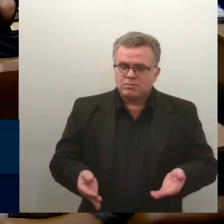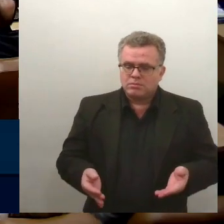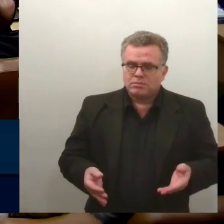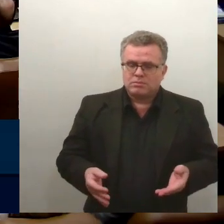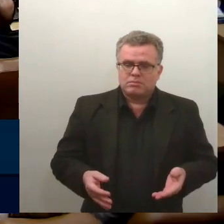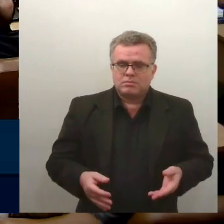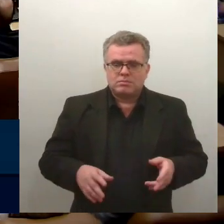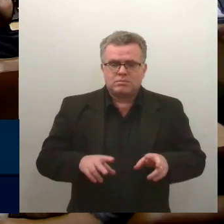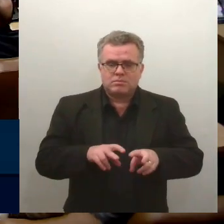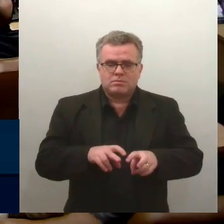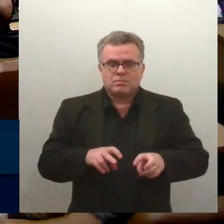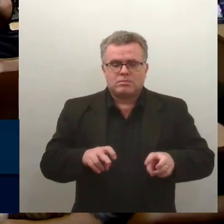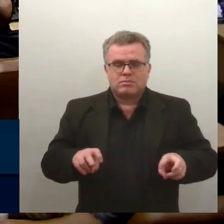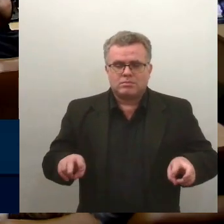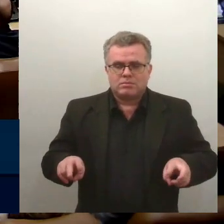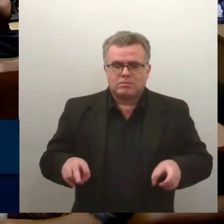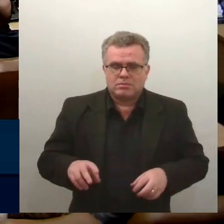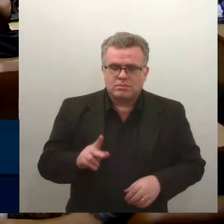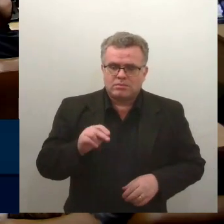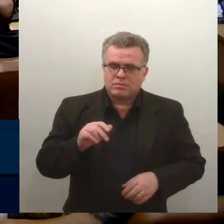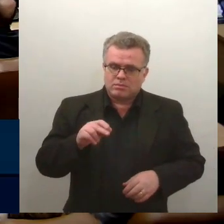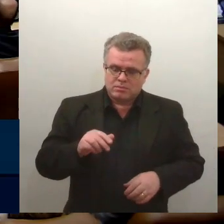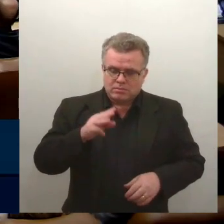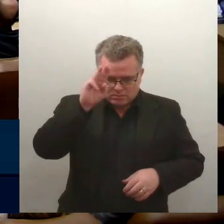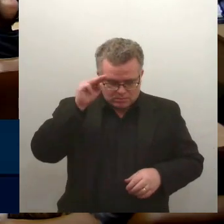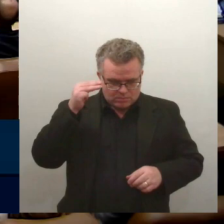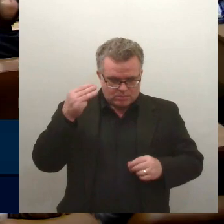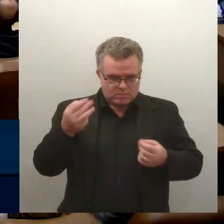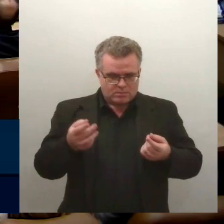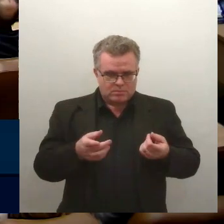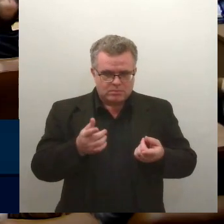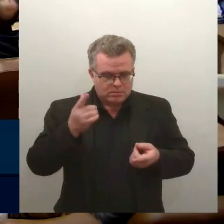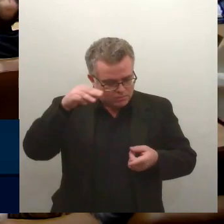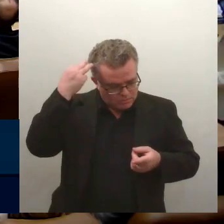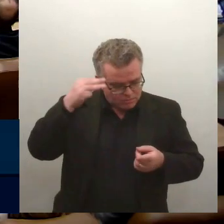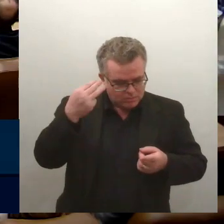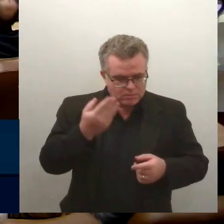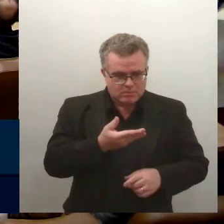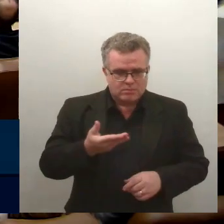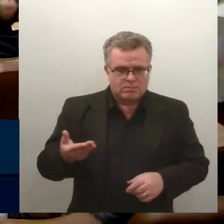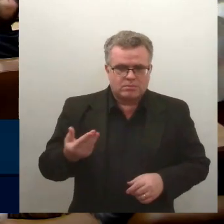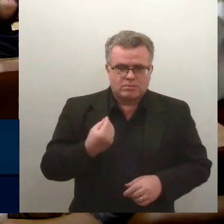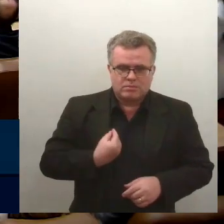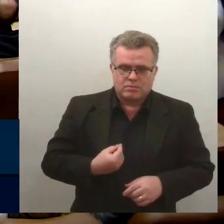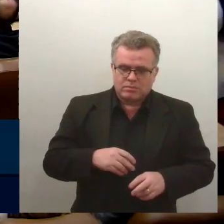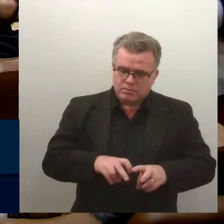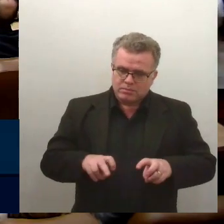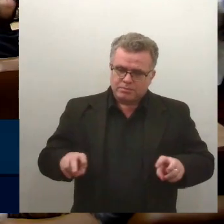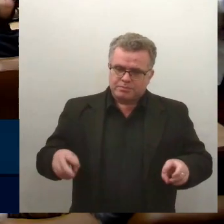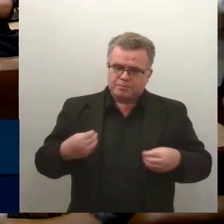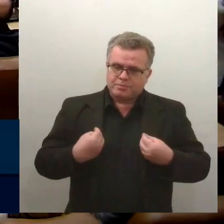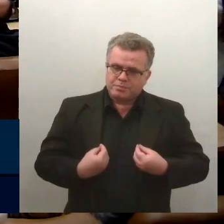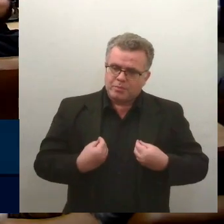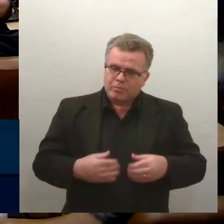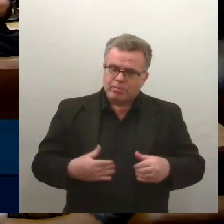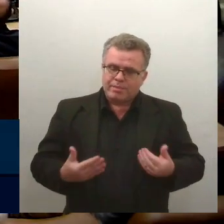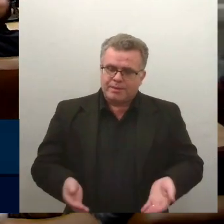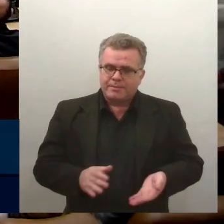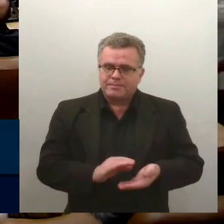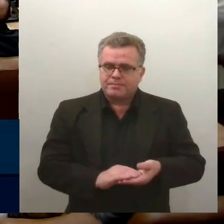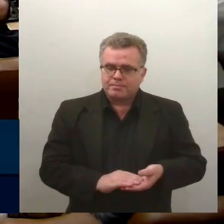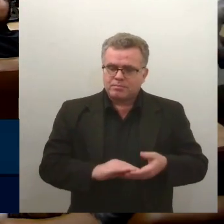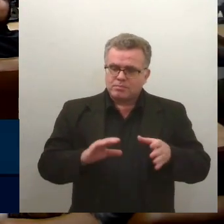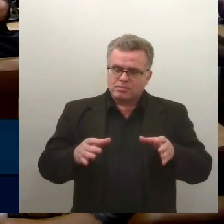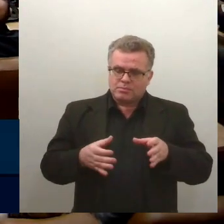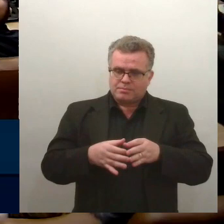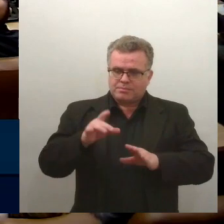Maísa, Garibaldi, né, que fazem parte da Comissão de Direitos Humanos, que tem a honra